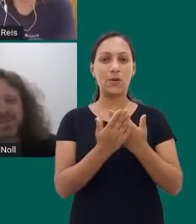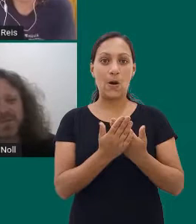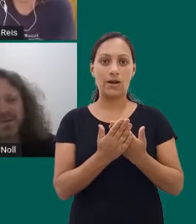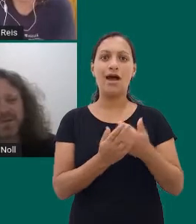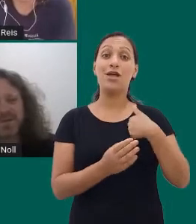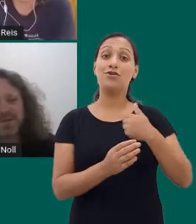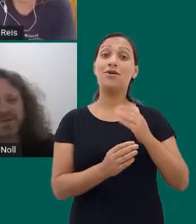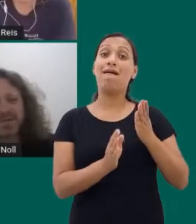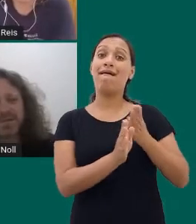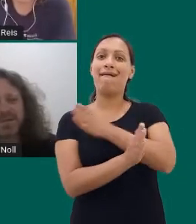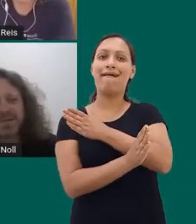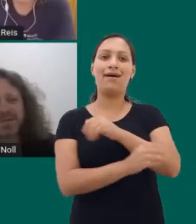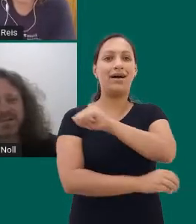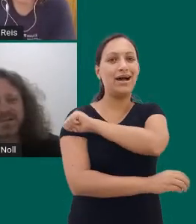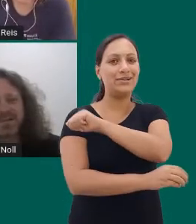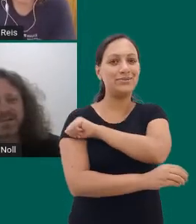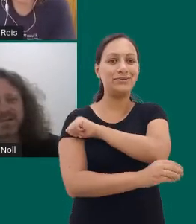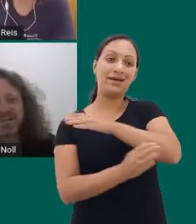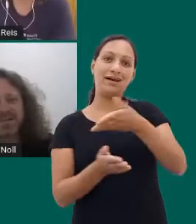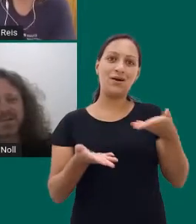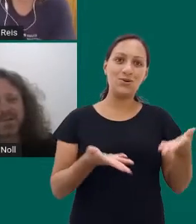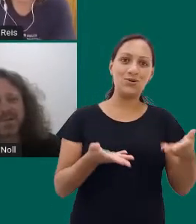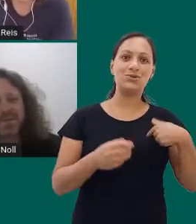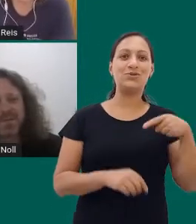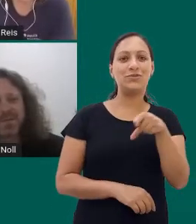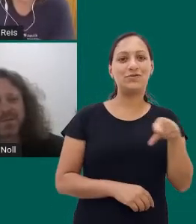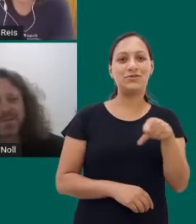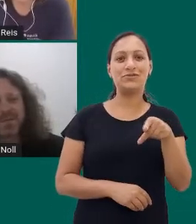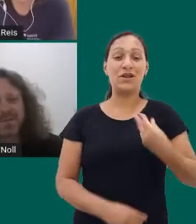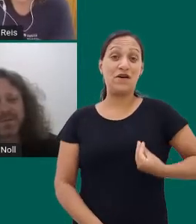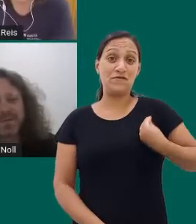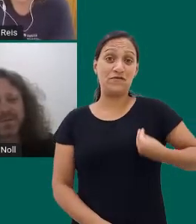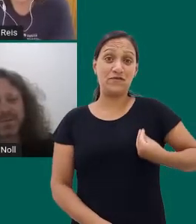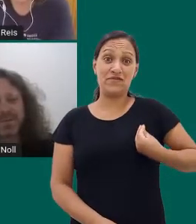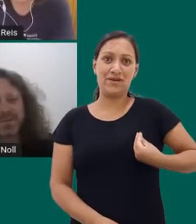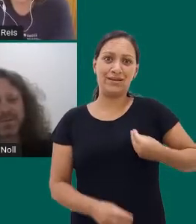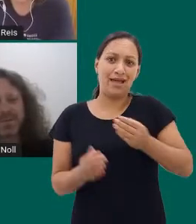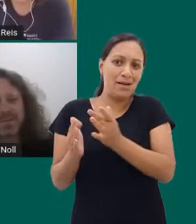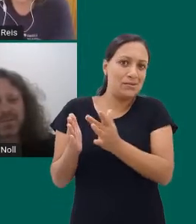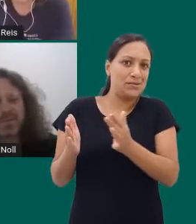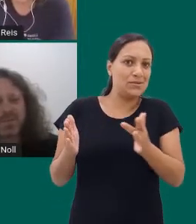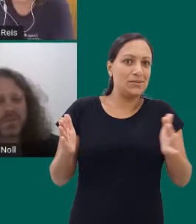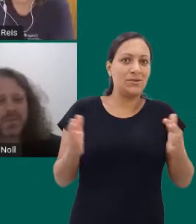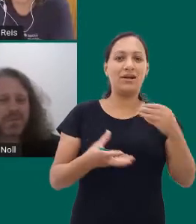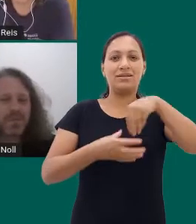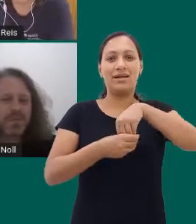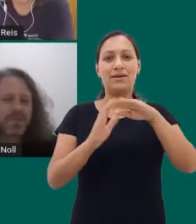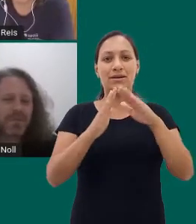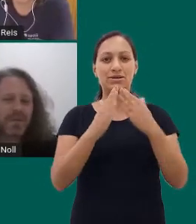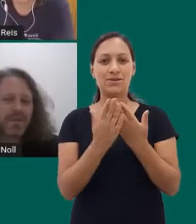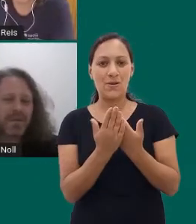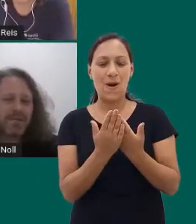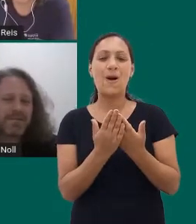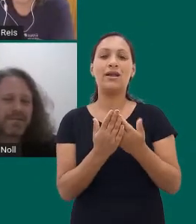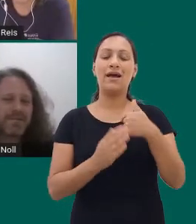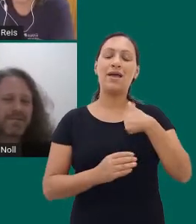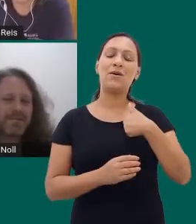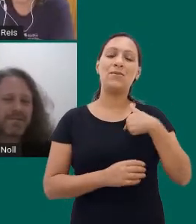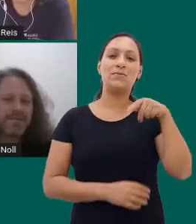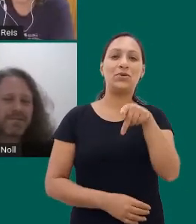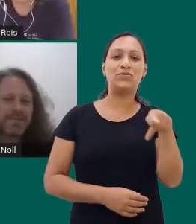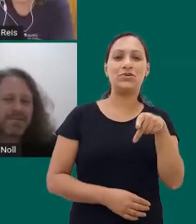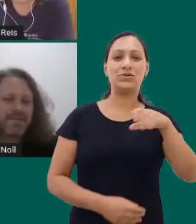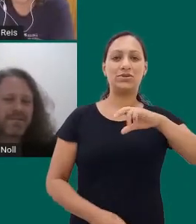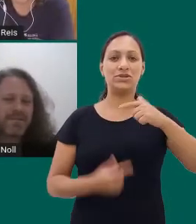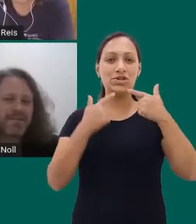aluna da Escola de Aplicação, hoje professora, então minha vida aí passou muito dentro da escola. Sou professora de língua